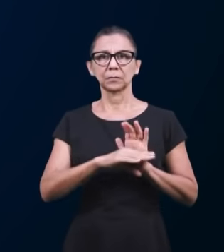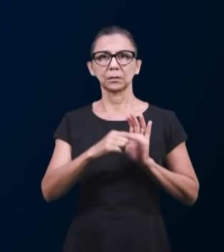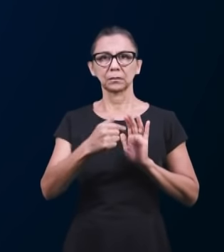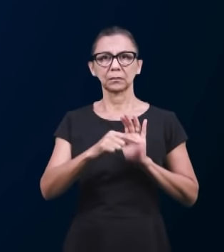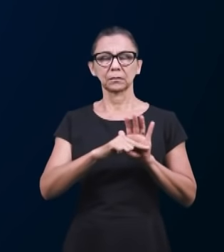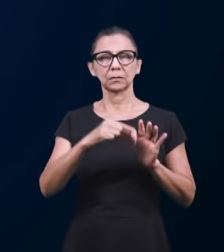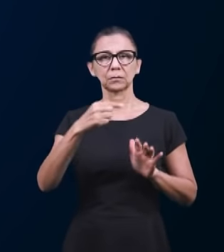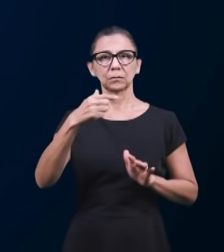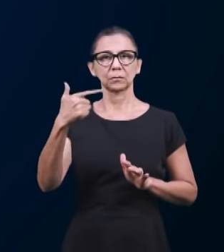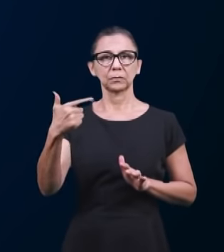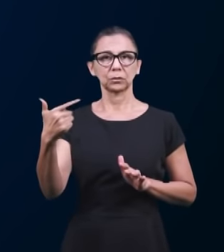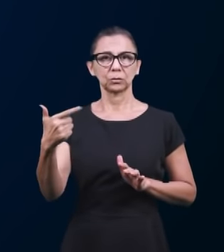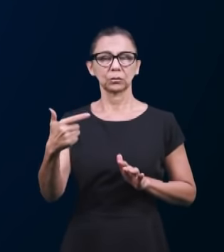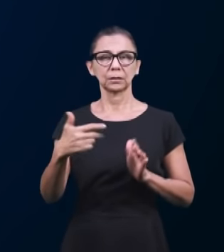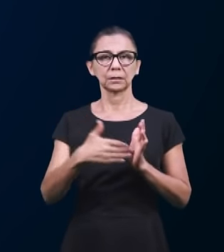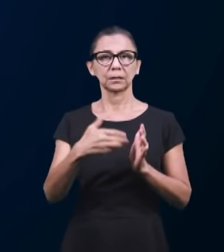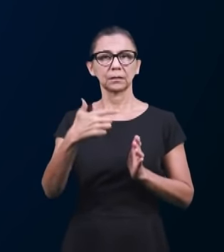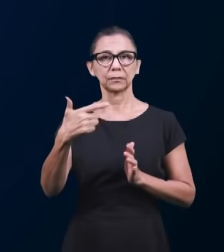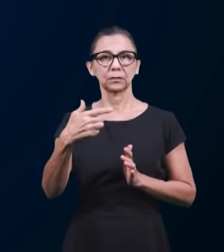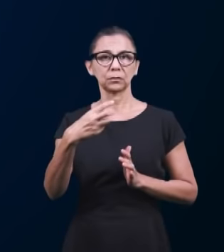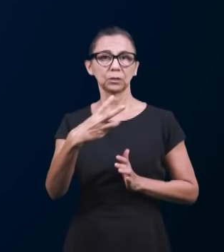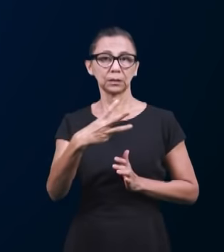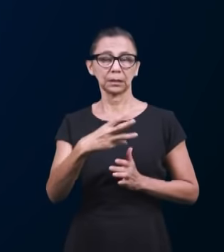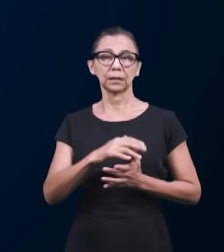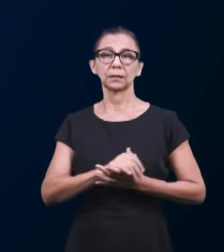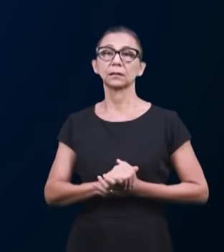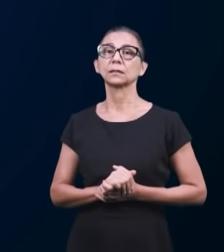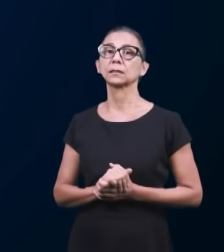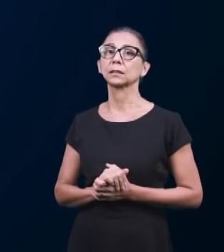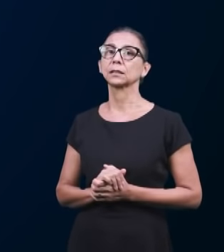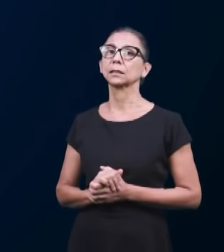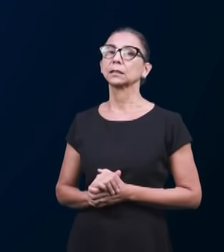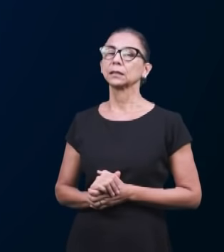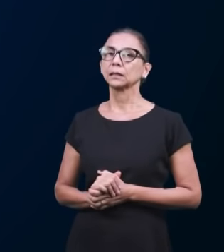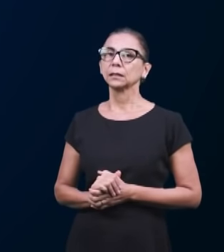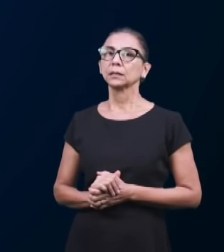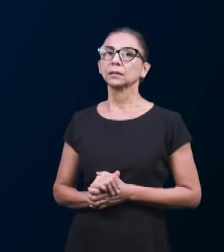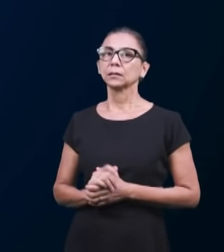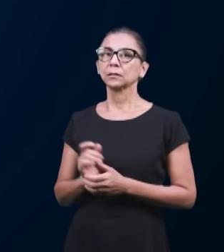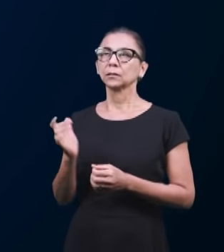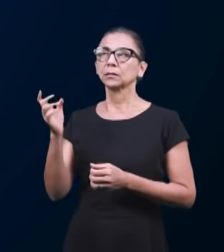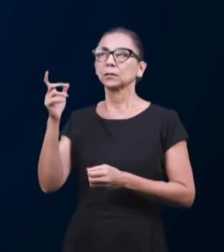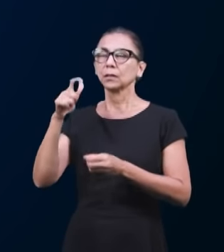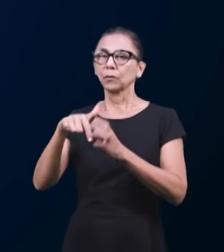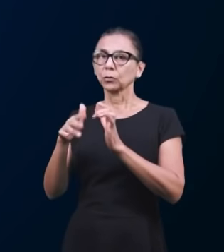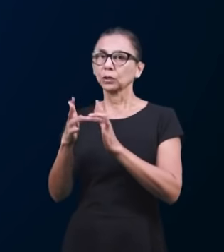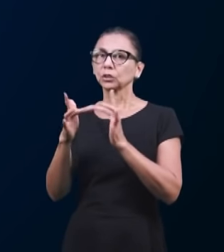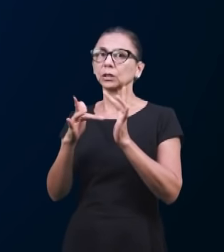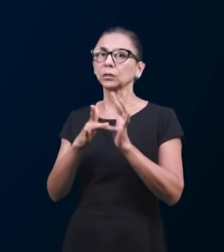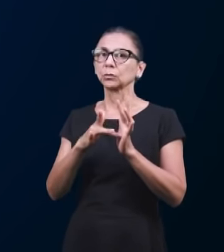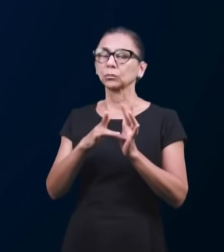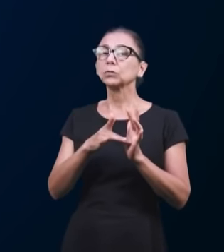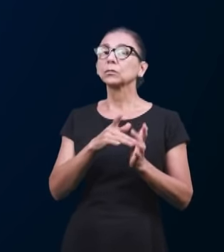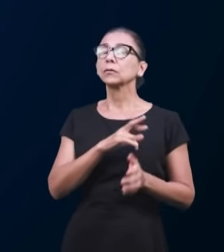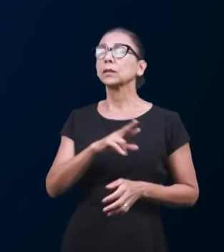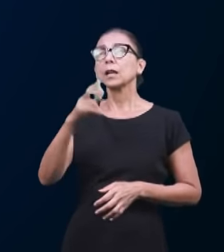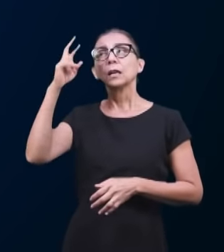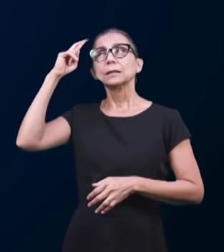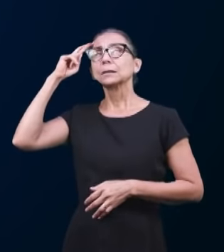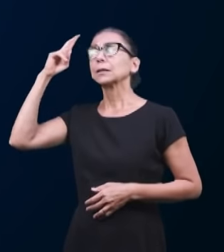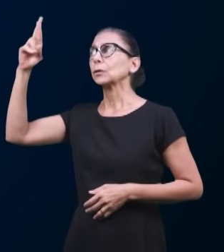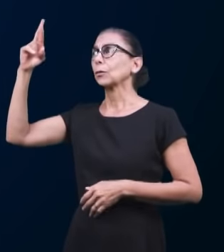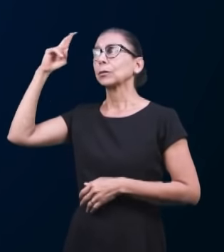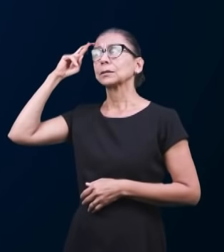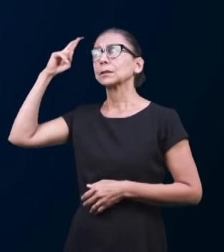versículo 22 e 23, que diz: Muitos me dirão naquele dia: Senhor, Senhor, não